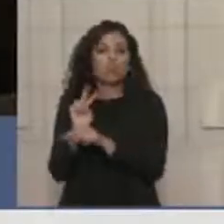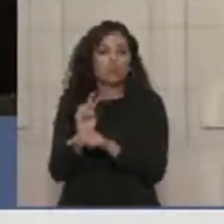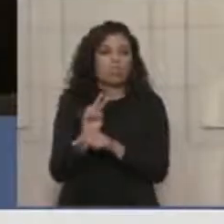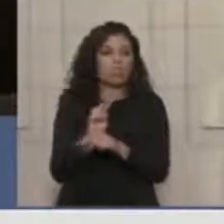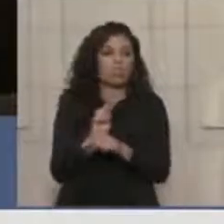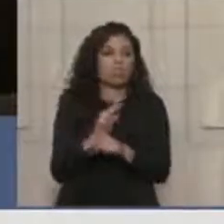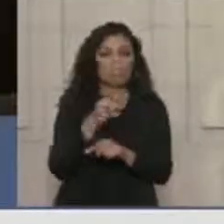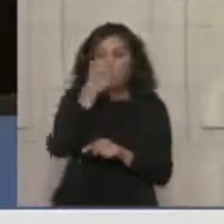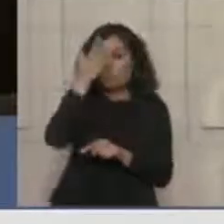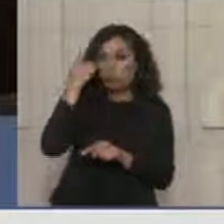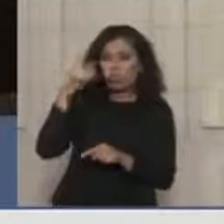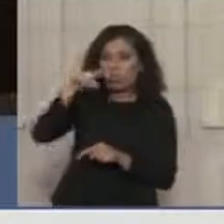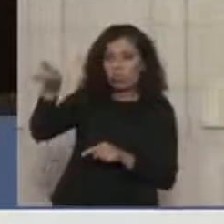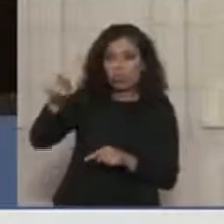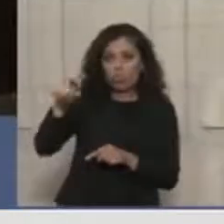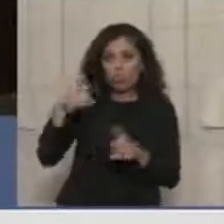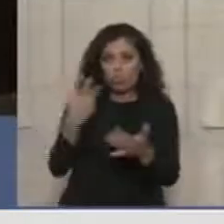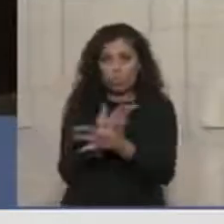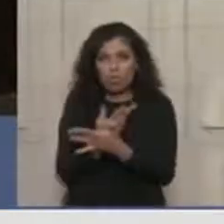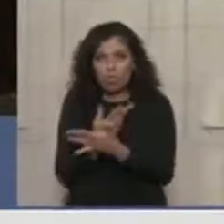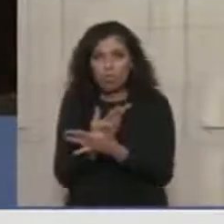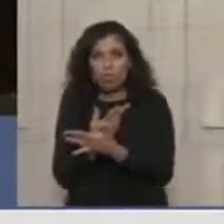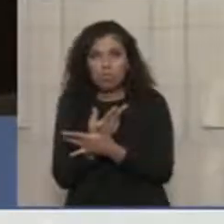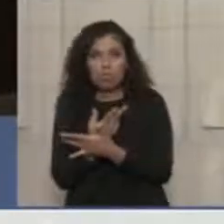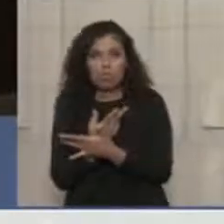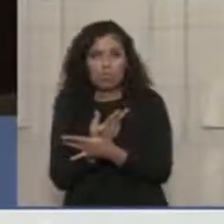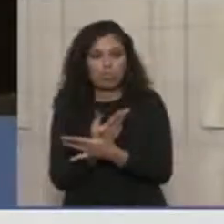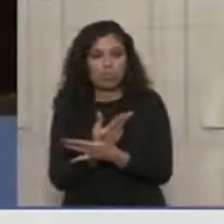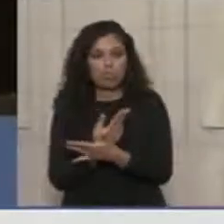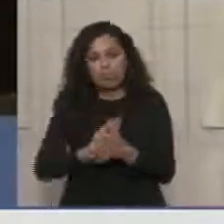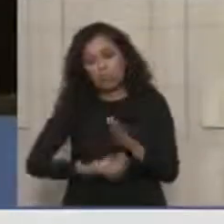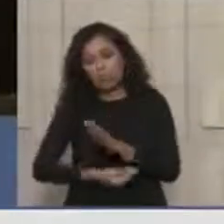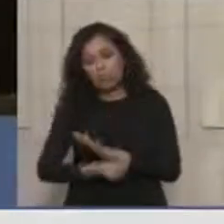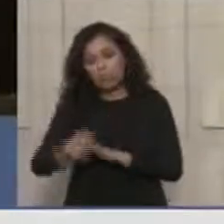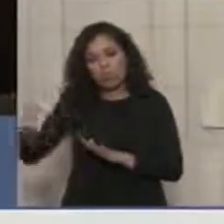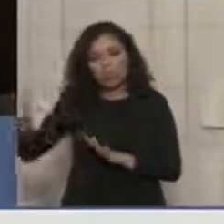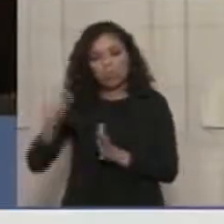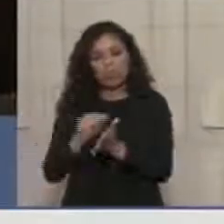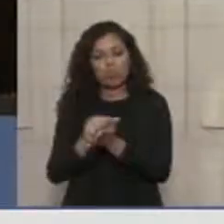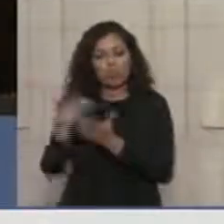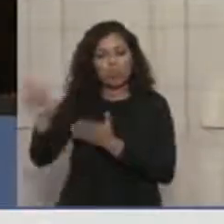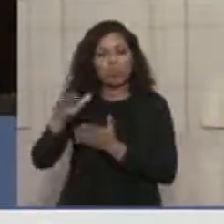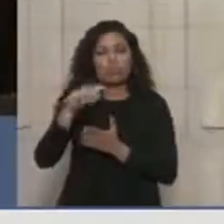estas pessoas irresponsáveis saíram da gestão do Hospital da Mulher.